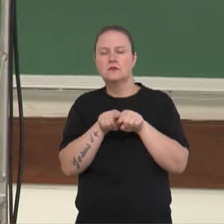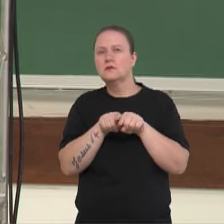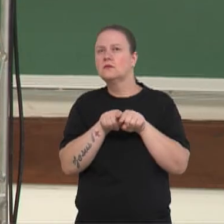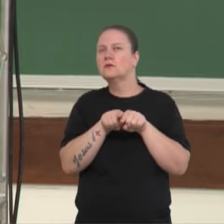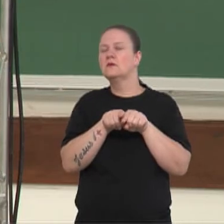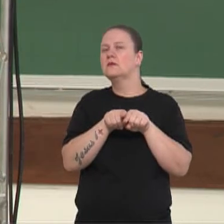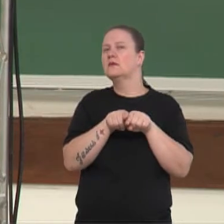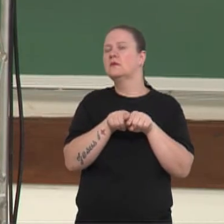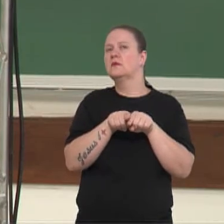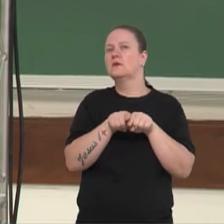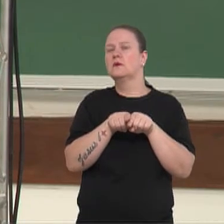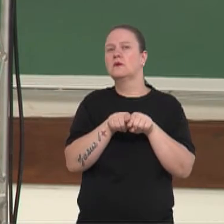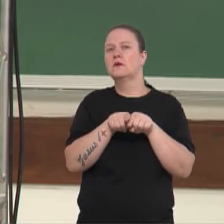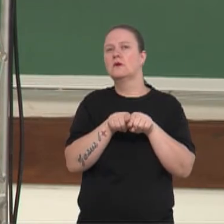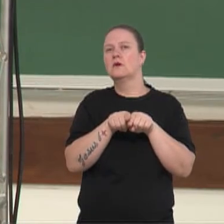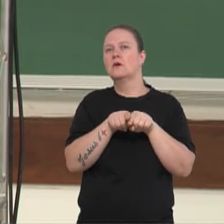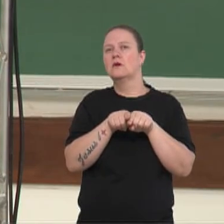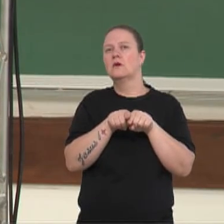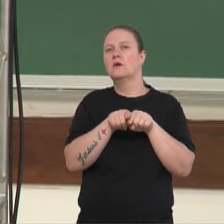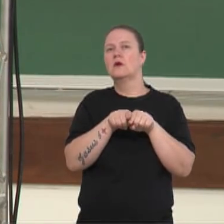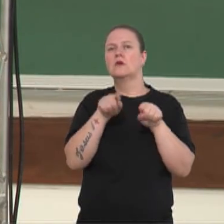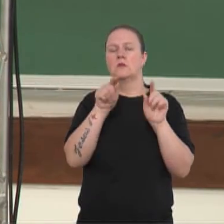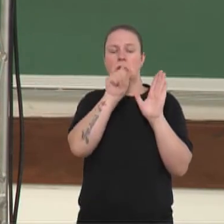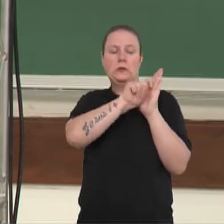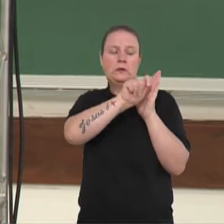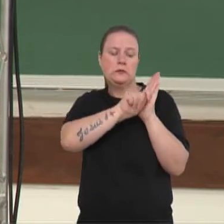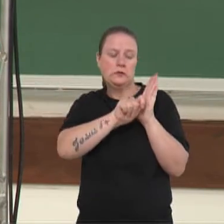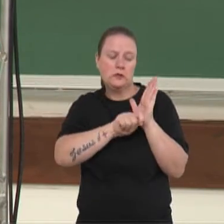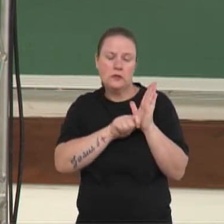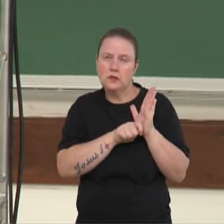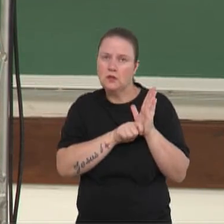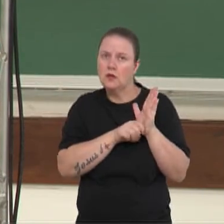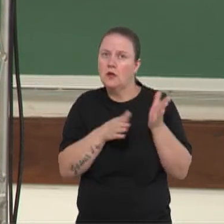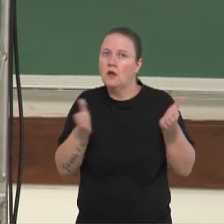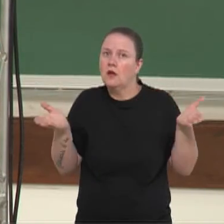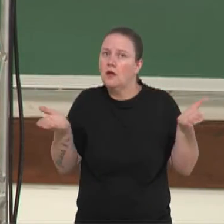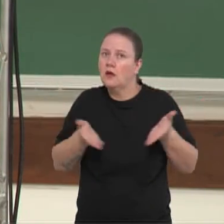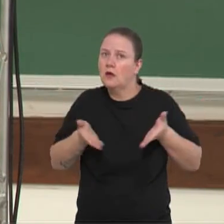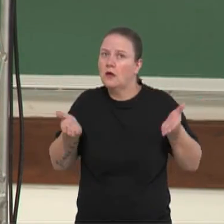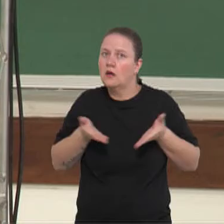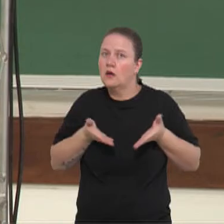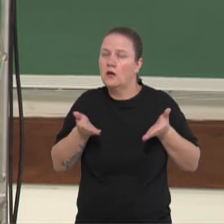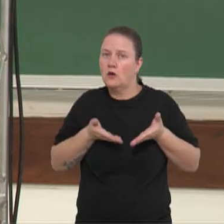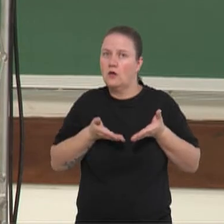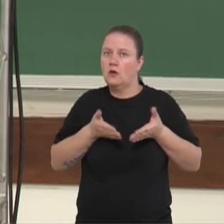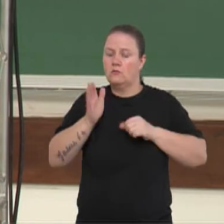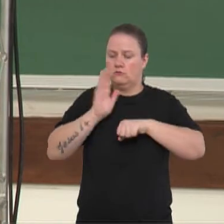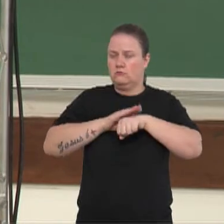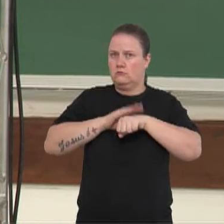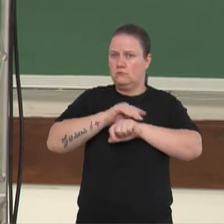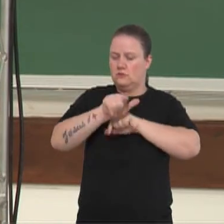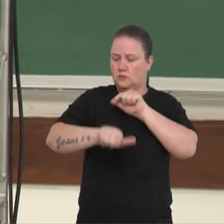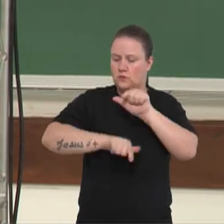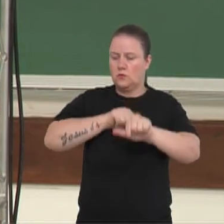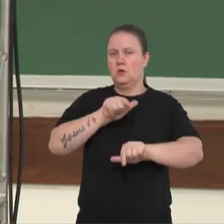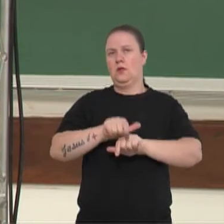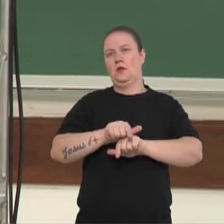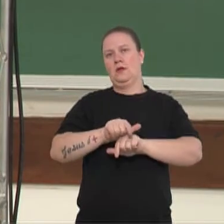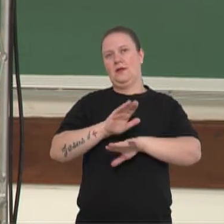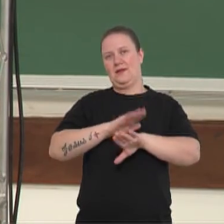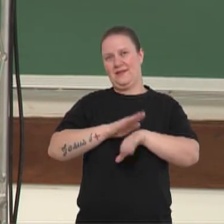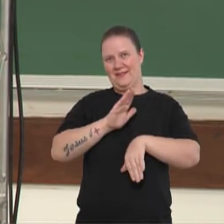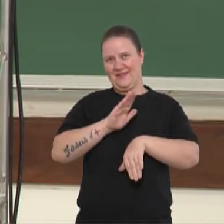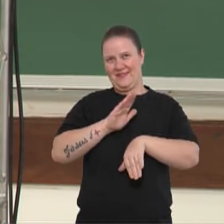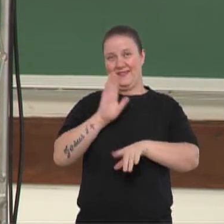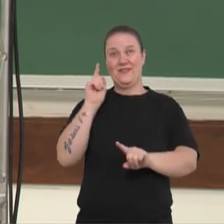pouco sobre a transcrição dessa narrativa e agora é hora de vocês trabalharem um pouquinho, tá? Vamos